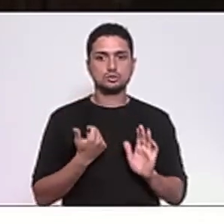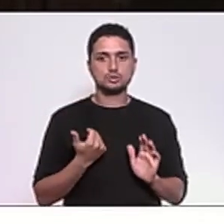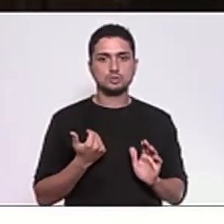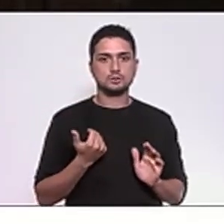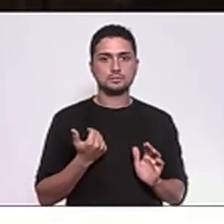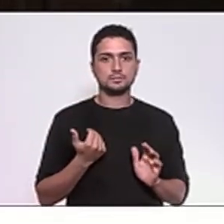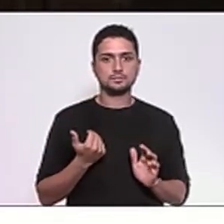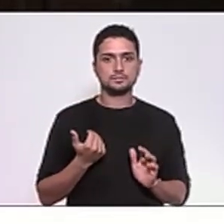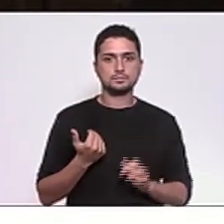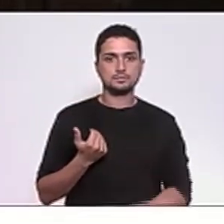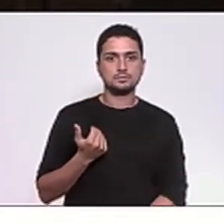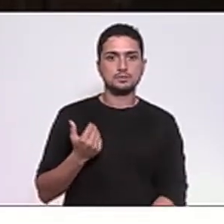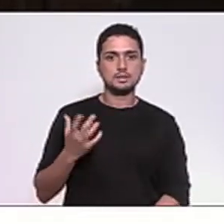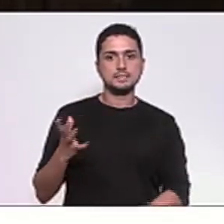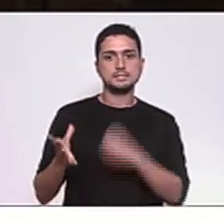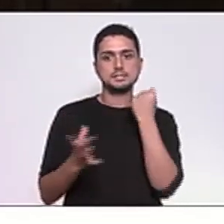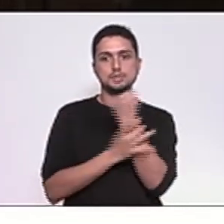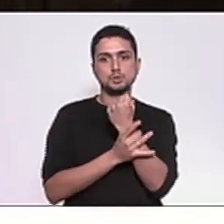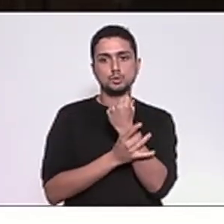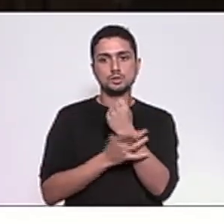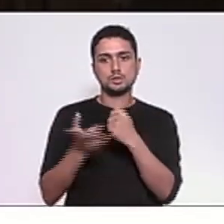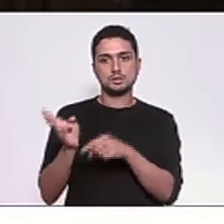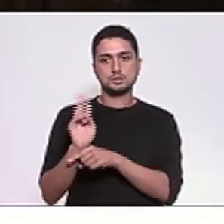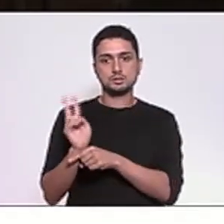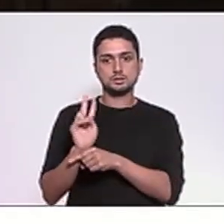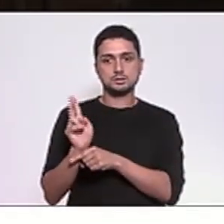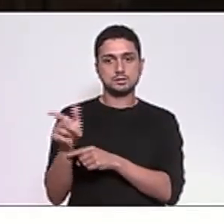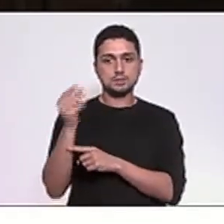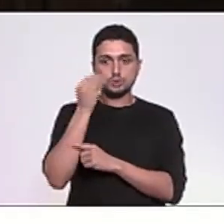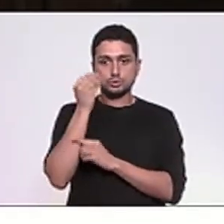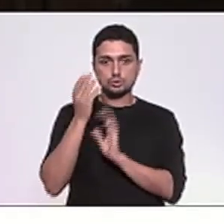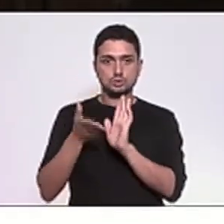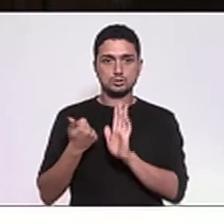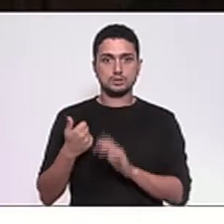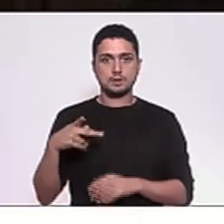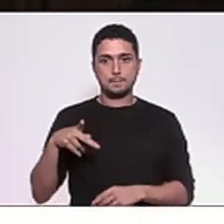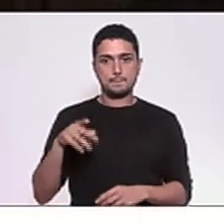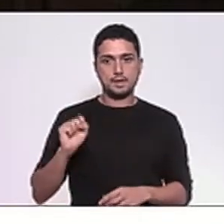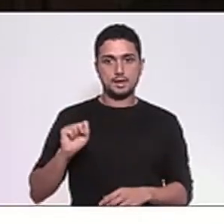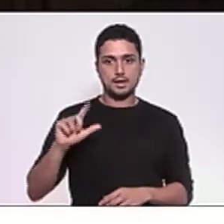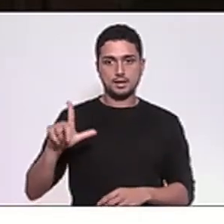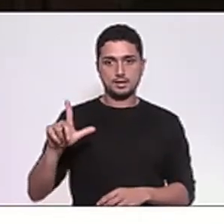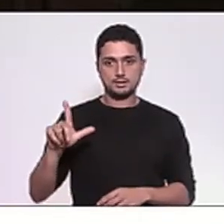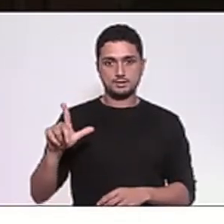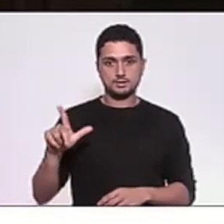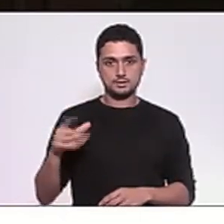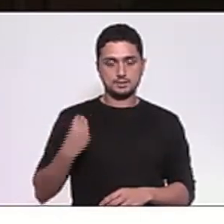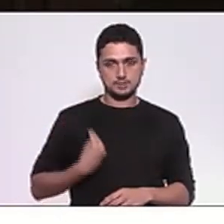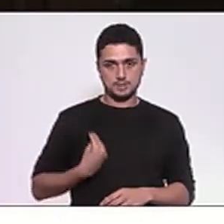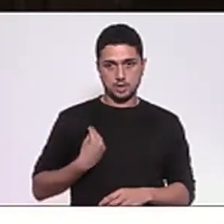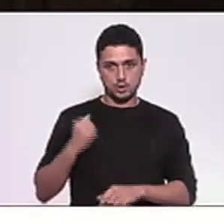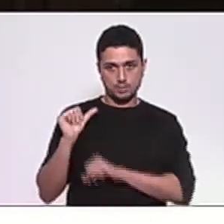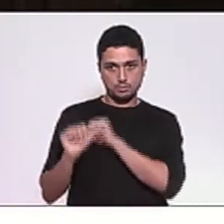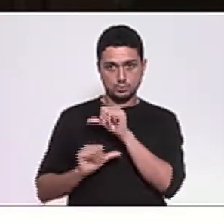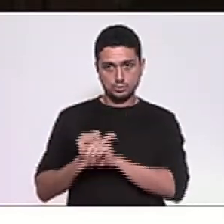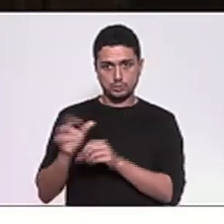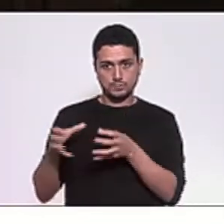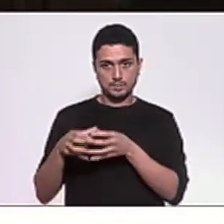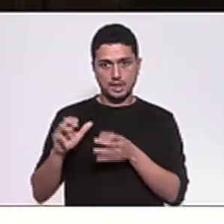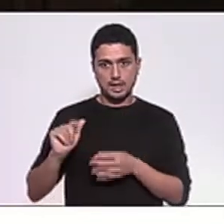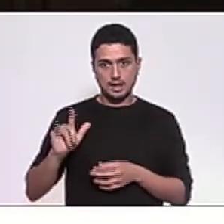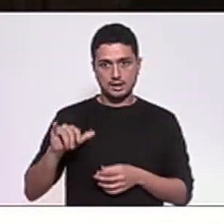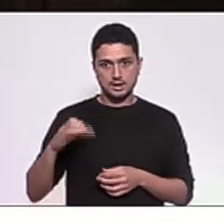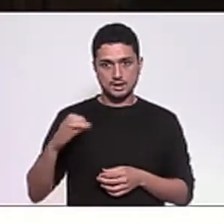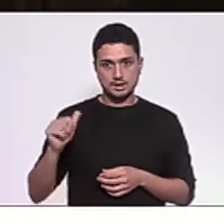seus seguranças, colocando a bancada do PSL, atual aliança, com a